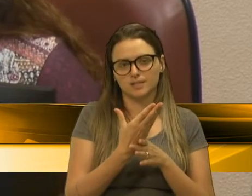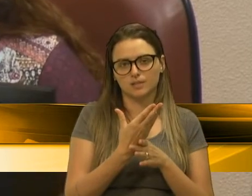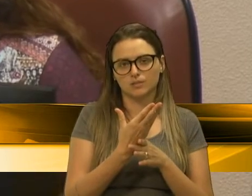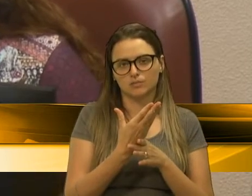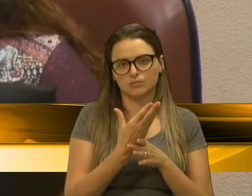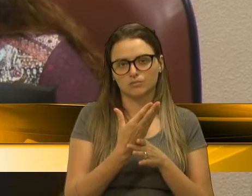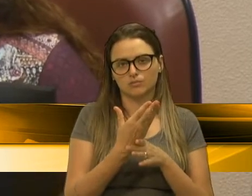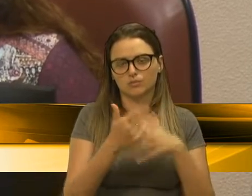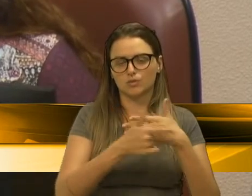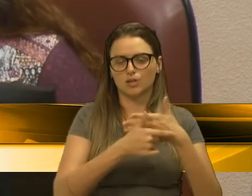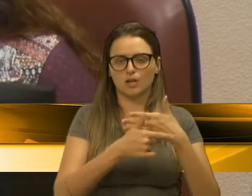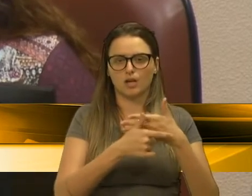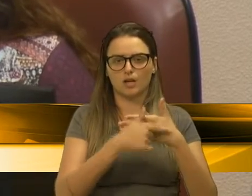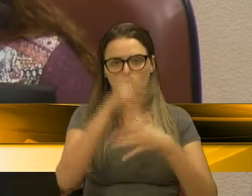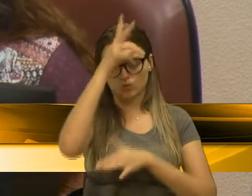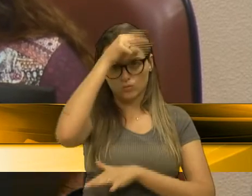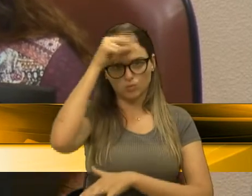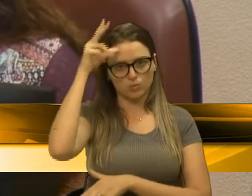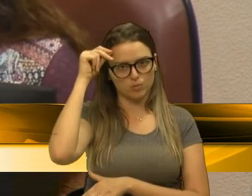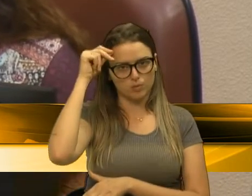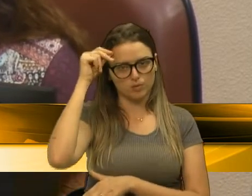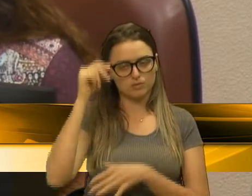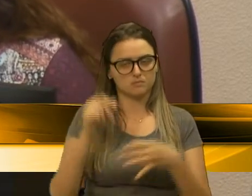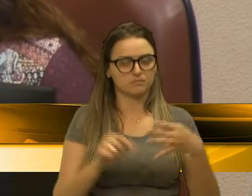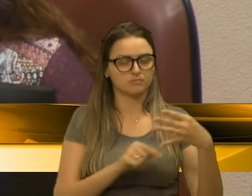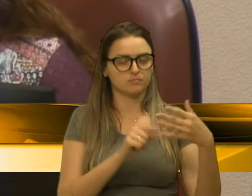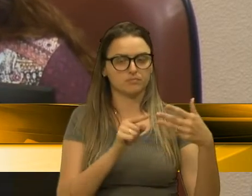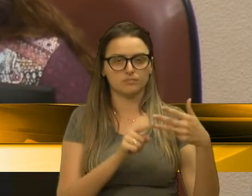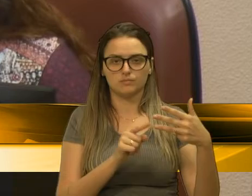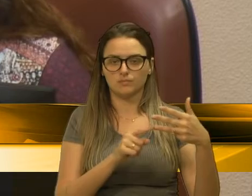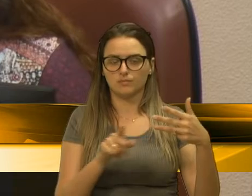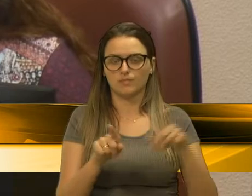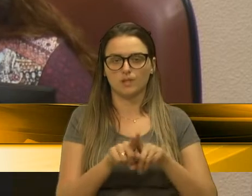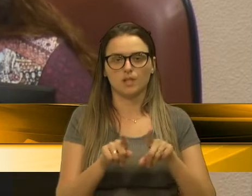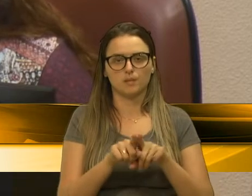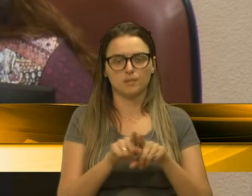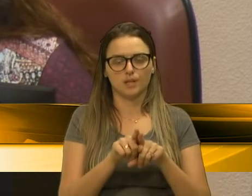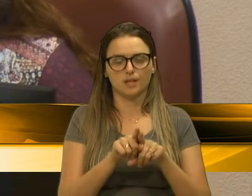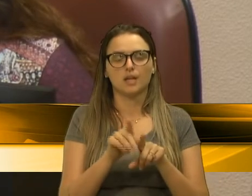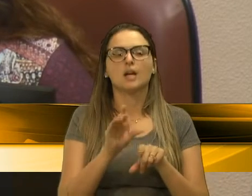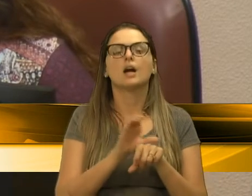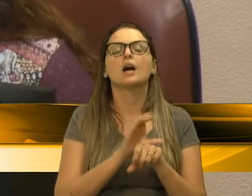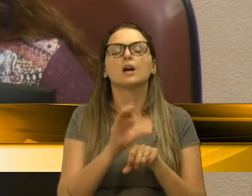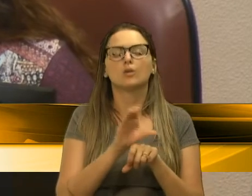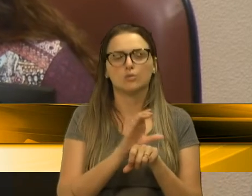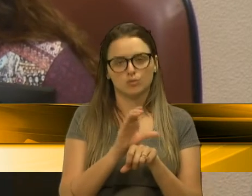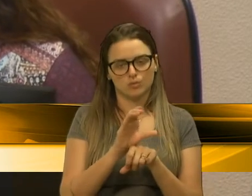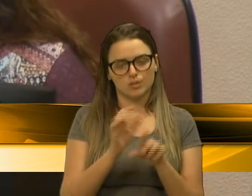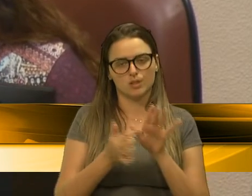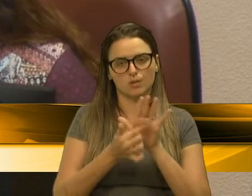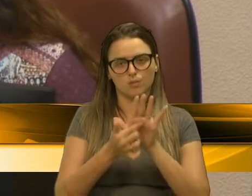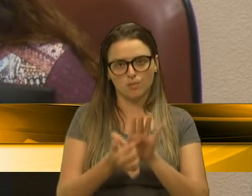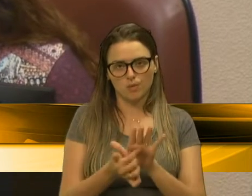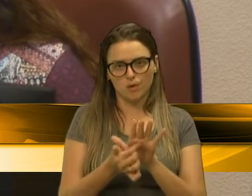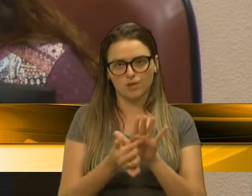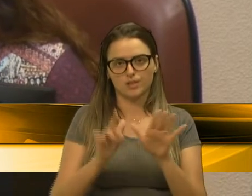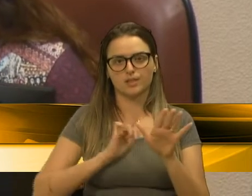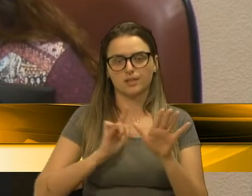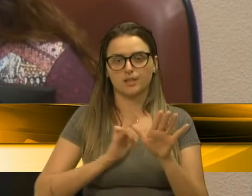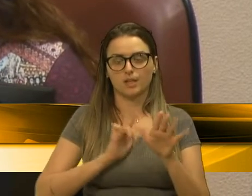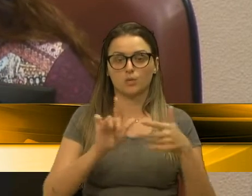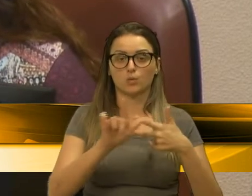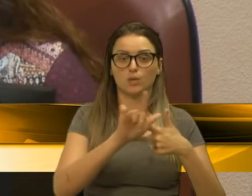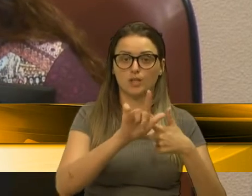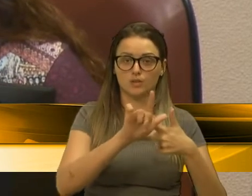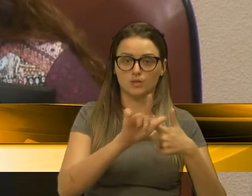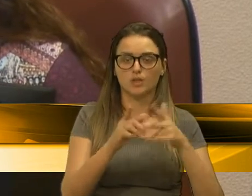vagos. Quarto, seguramente o poder regulamentar que o dispositivo constitucional coloca ao alcance da sustação pelo